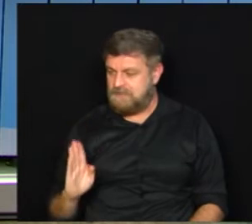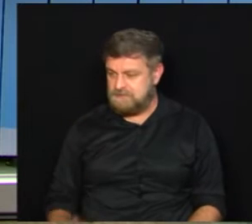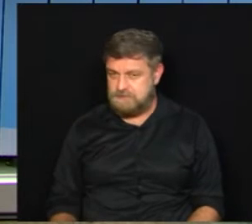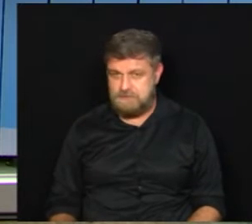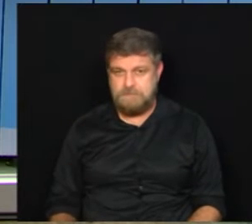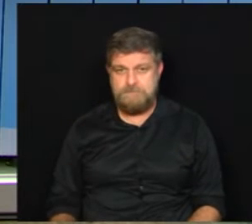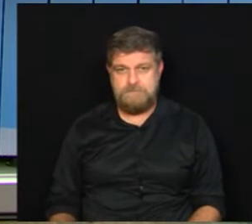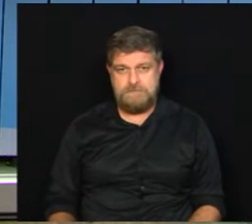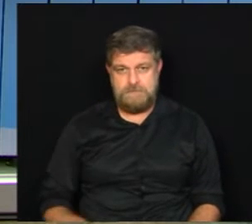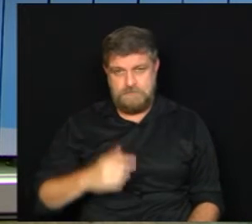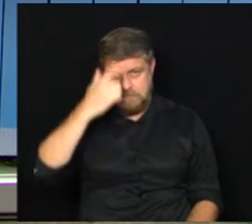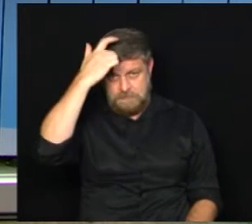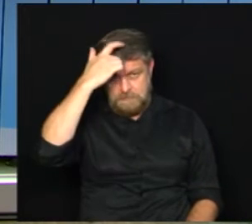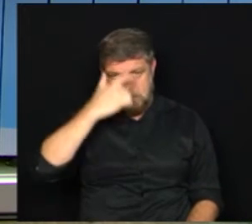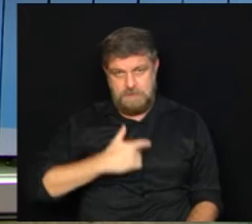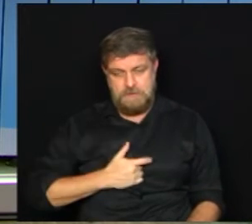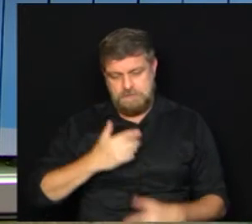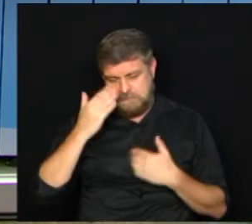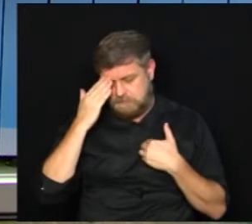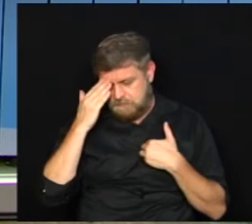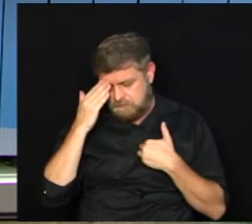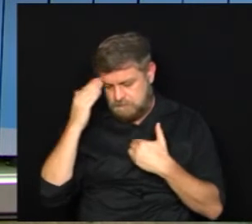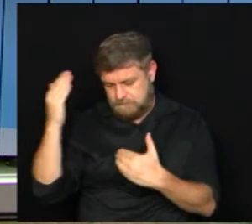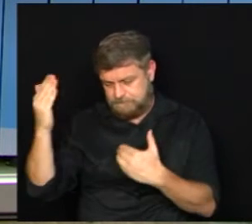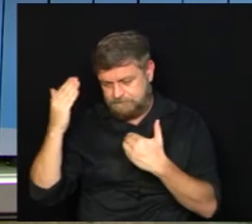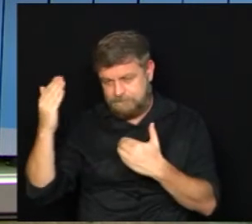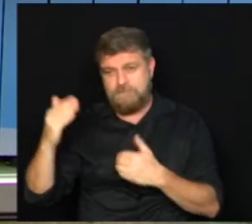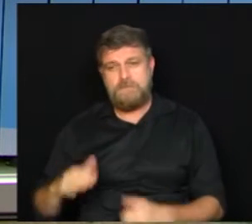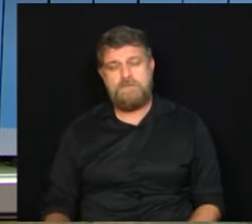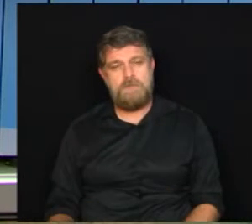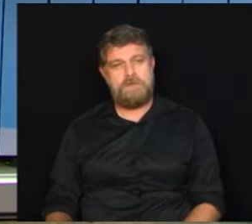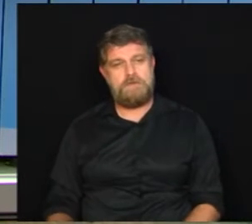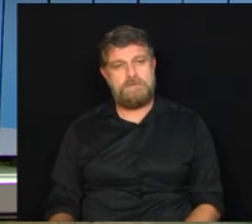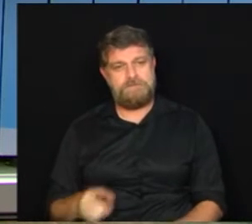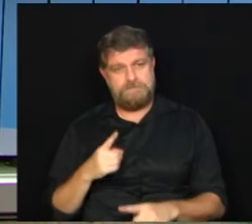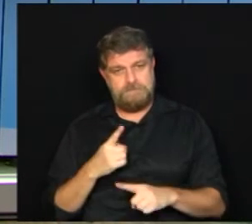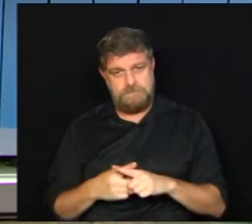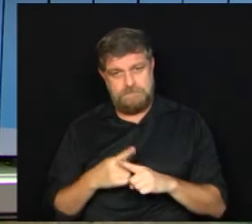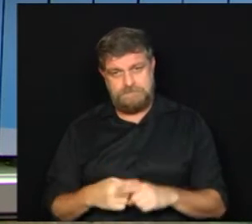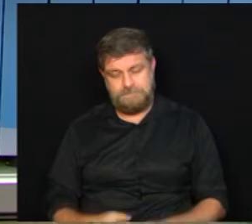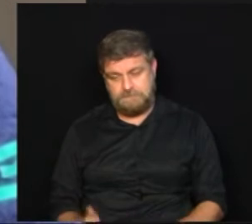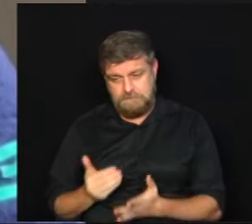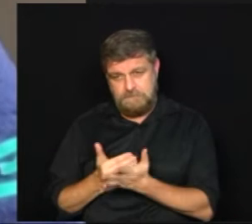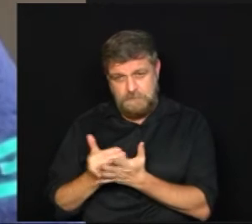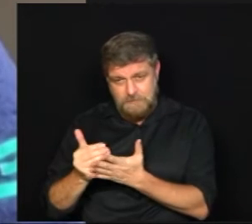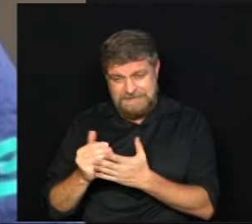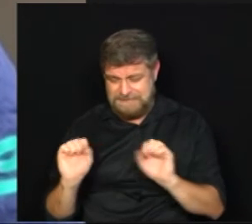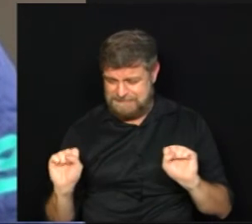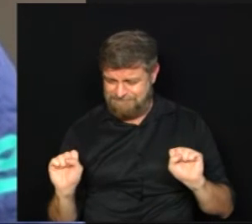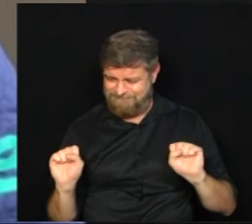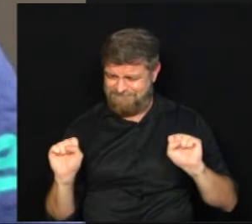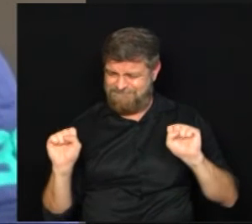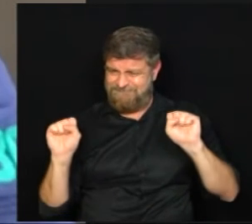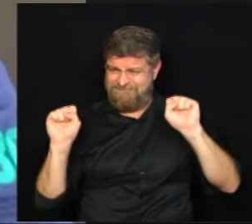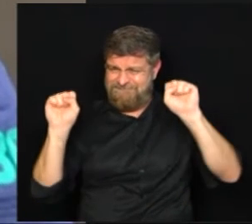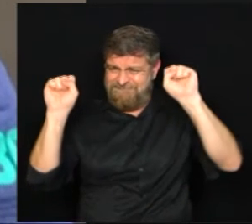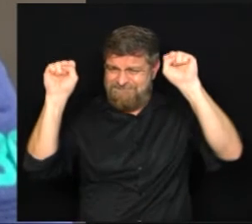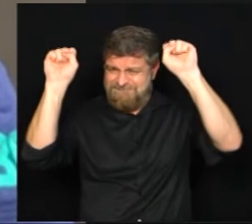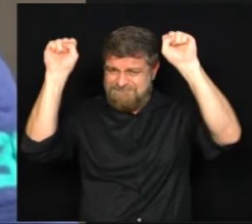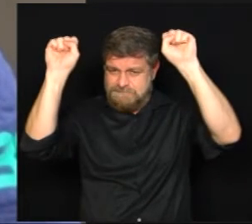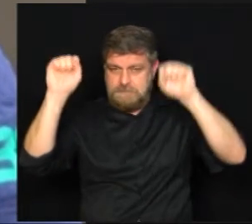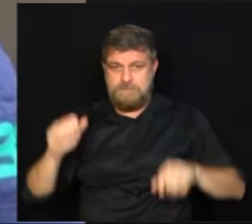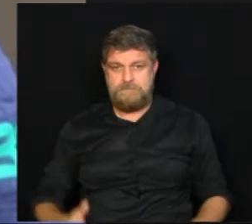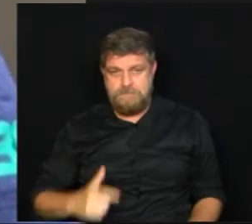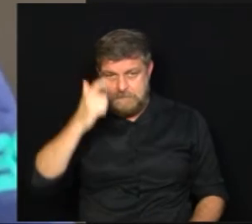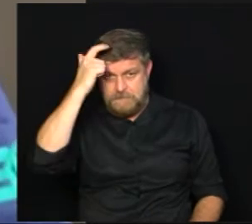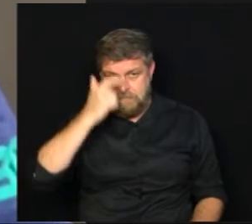Assim, eu sou muito grata, né? Porque assim que eu comecei no levantamento de peso, eu consegui fazer um projeto, eu consegui